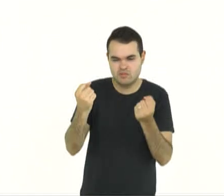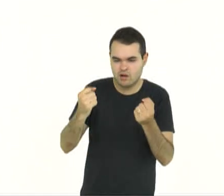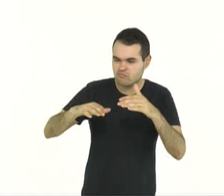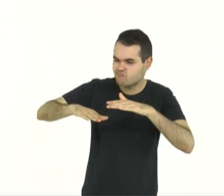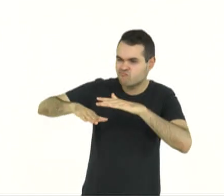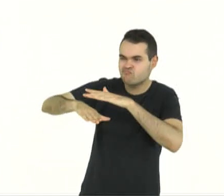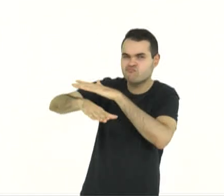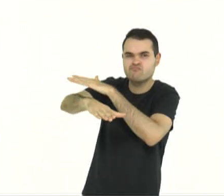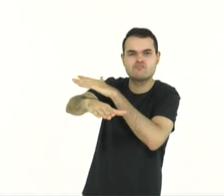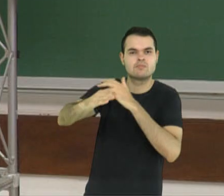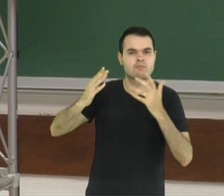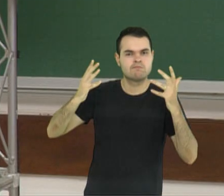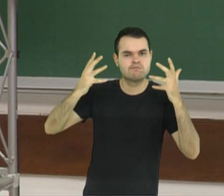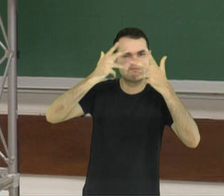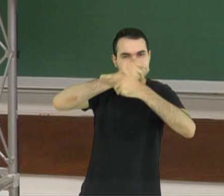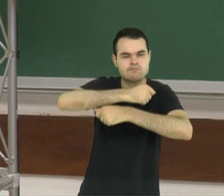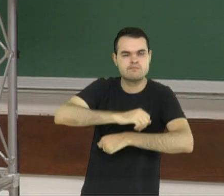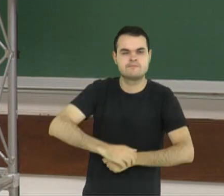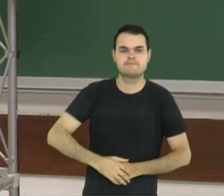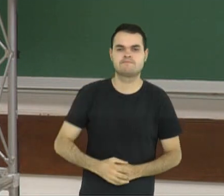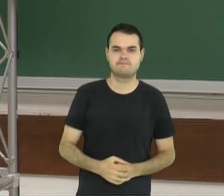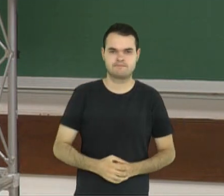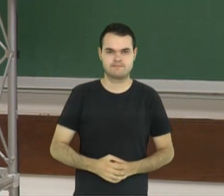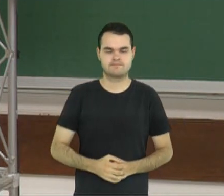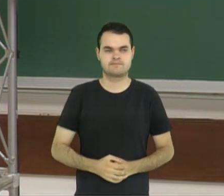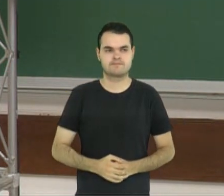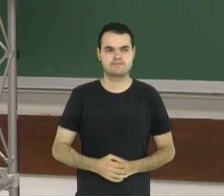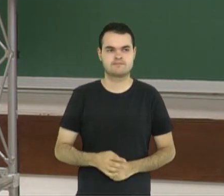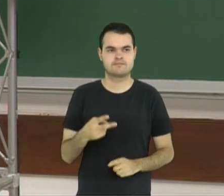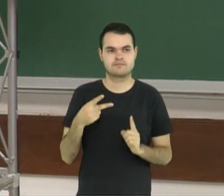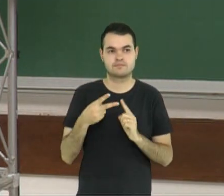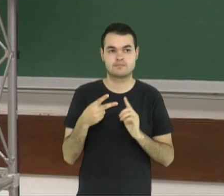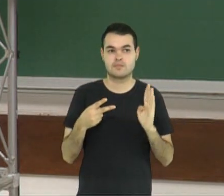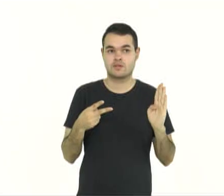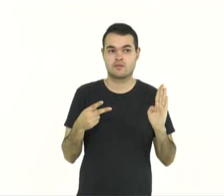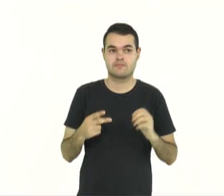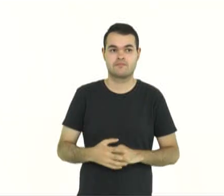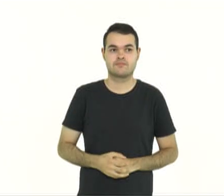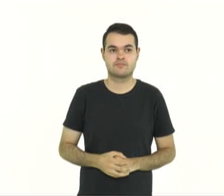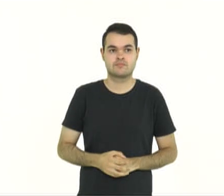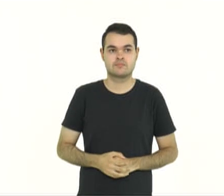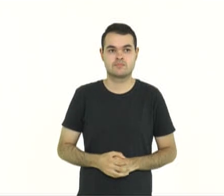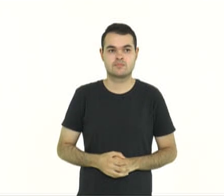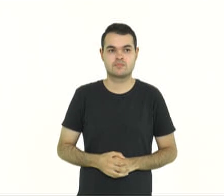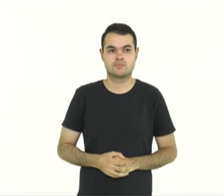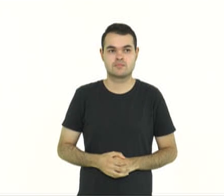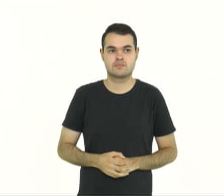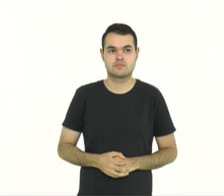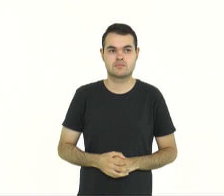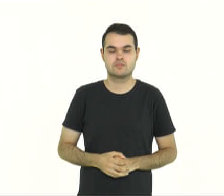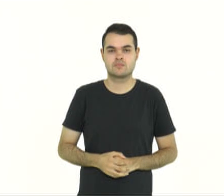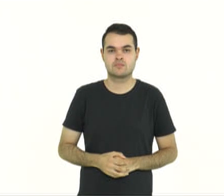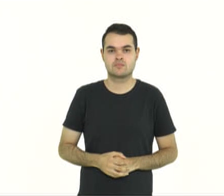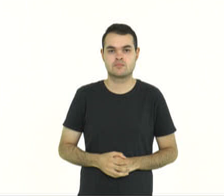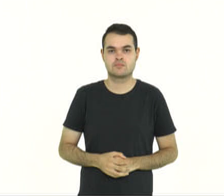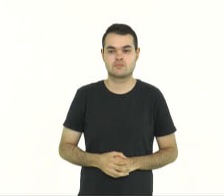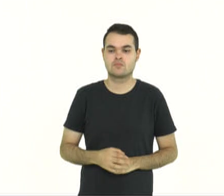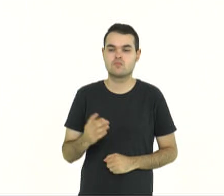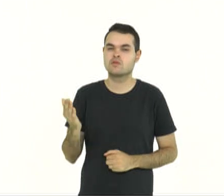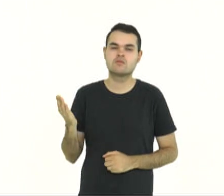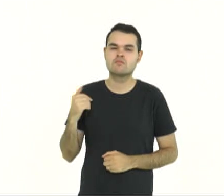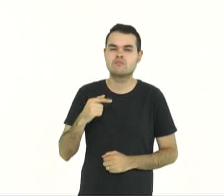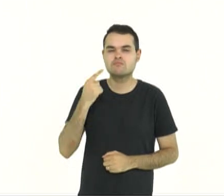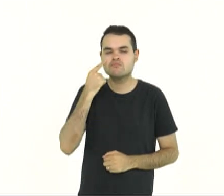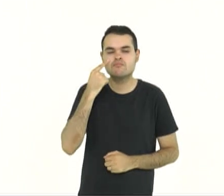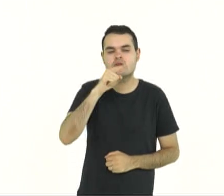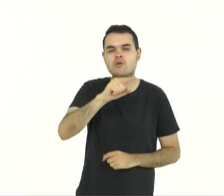deportivo. Vamos comprar um carro esportivo. Letra B. Que van a ver ustedes? Uma obra de arte.